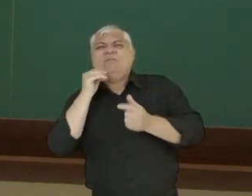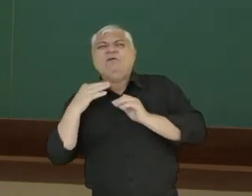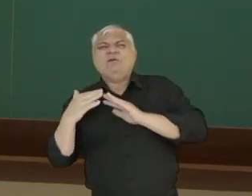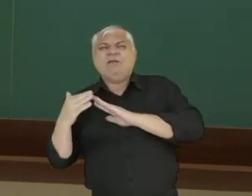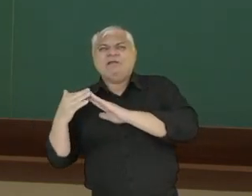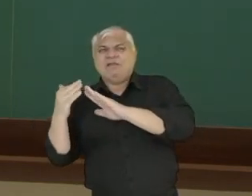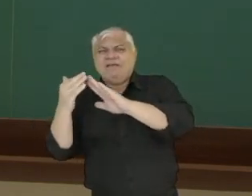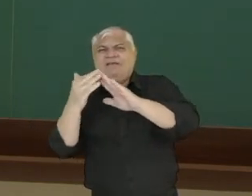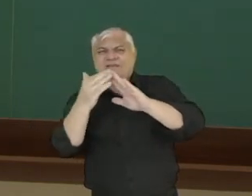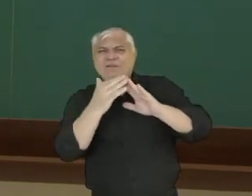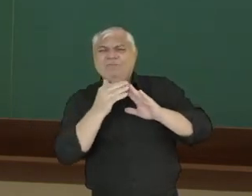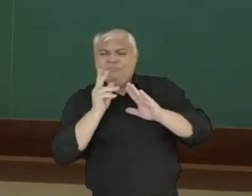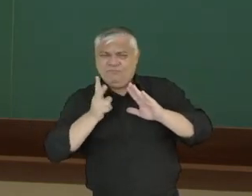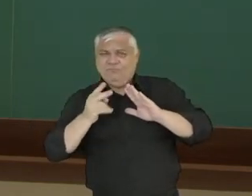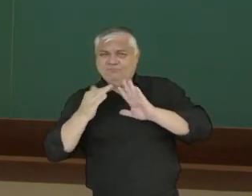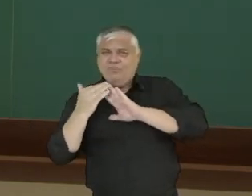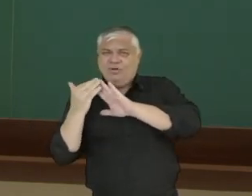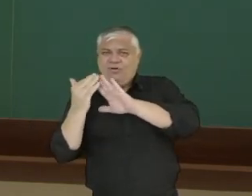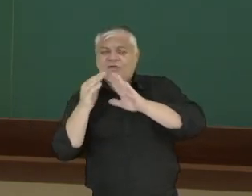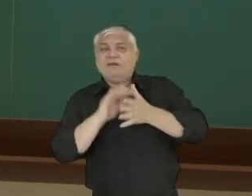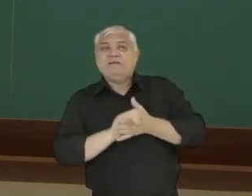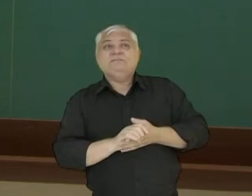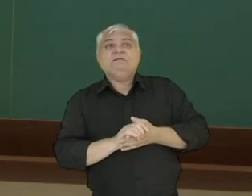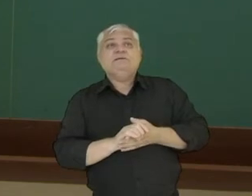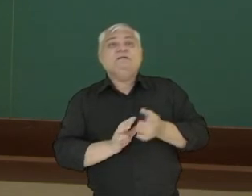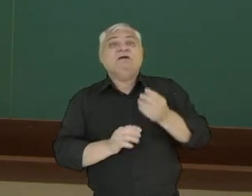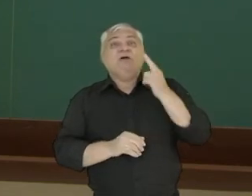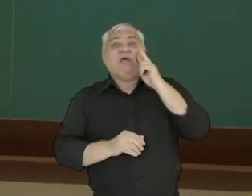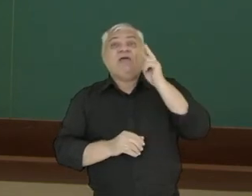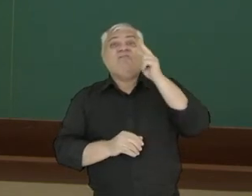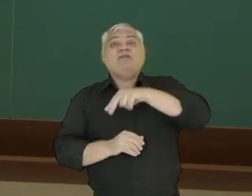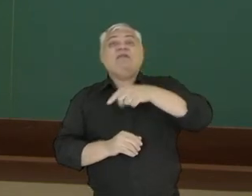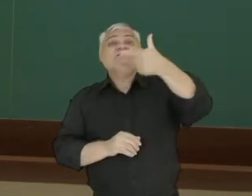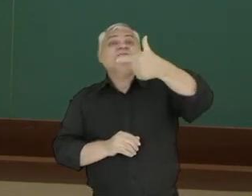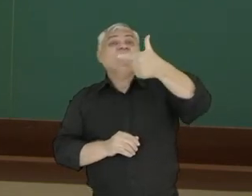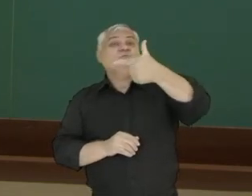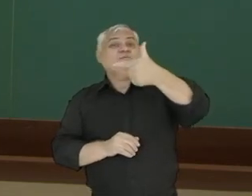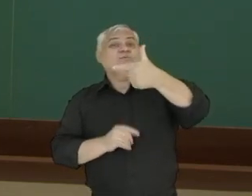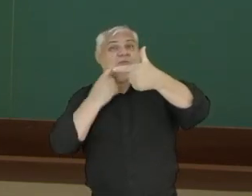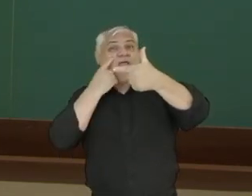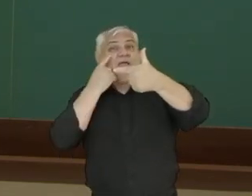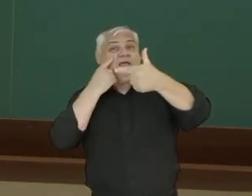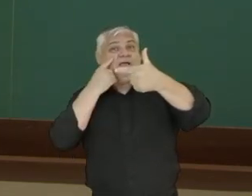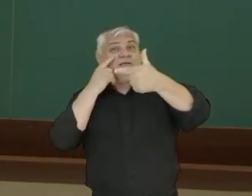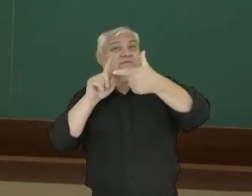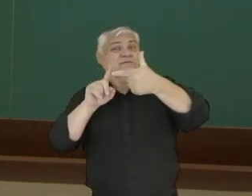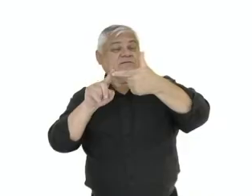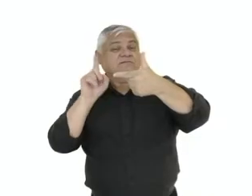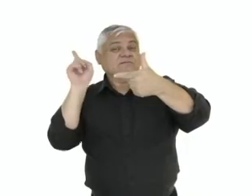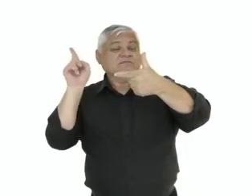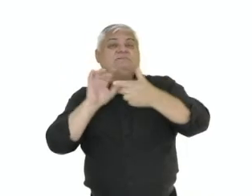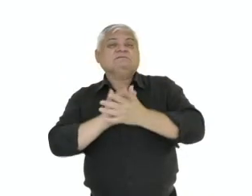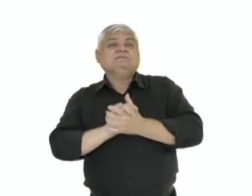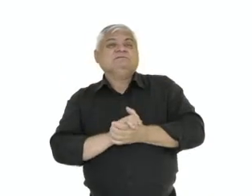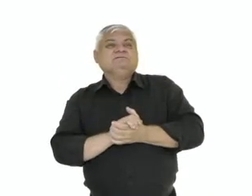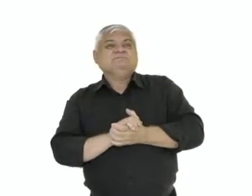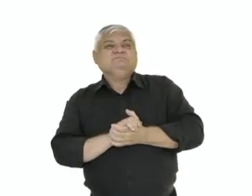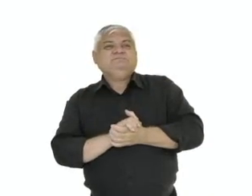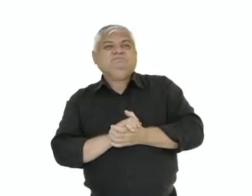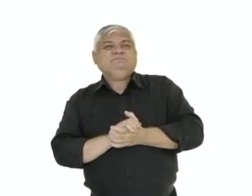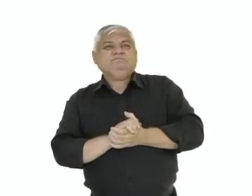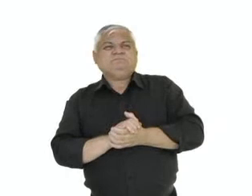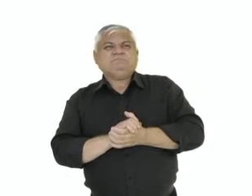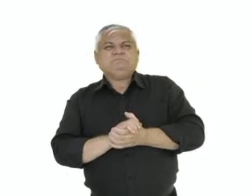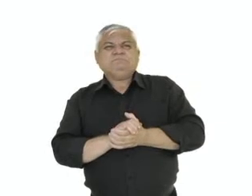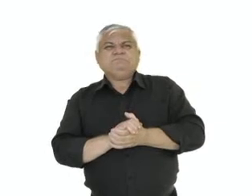algumas pessoas que vivem nessa área. Agora, se nós olharmos a imagem da direita que aparece na sua tela, você vai ver que toda